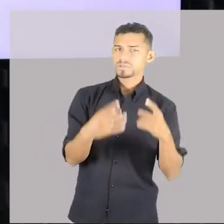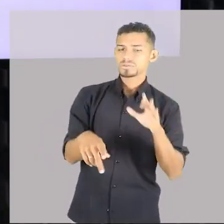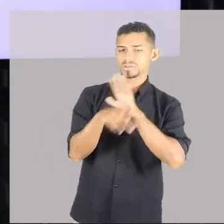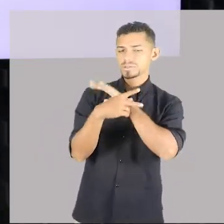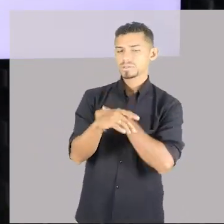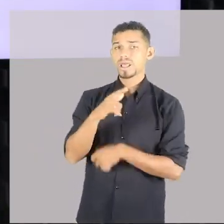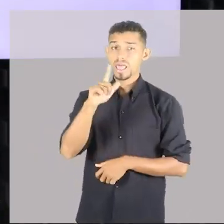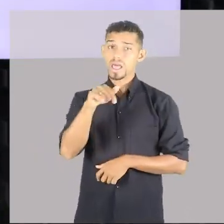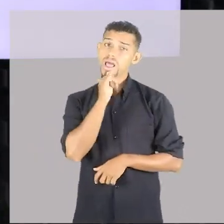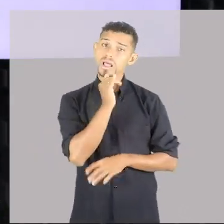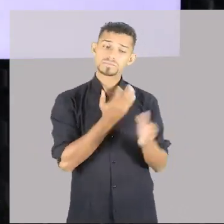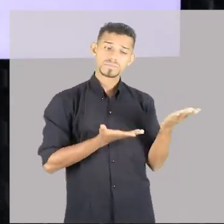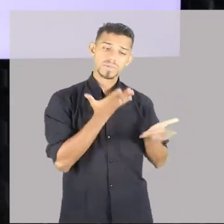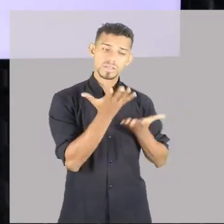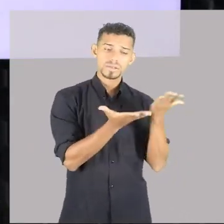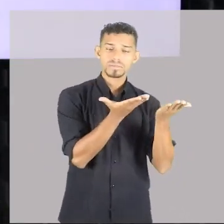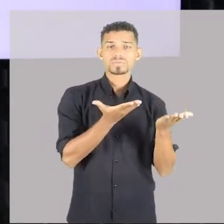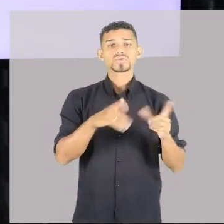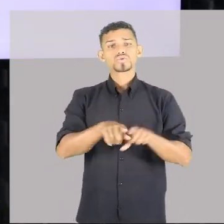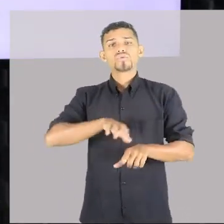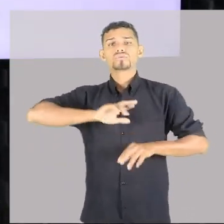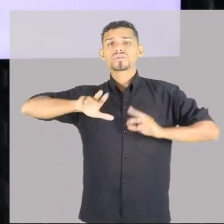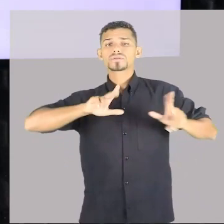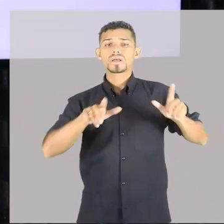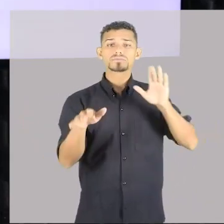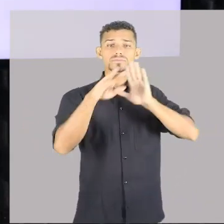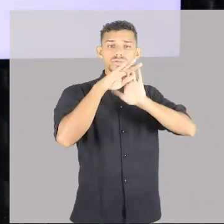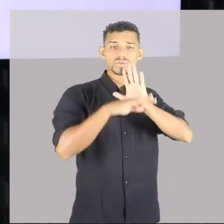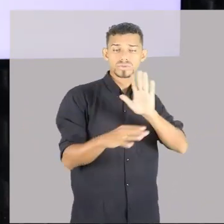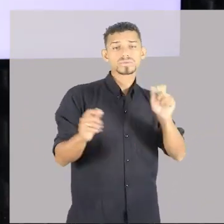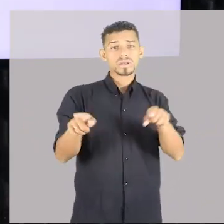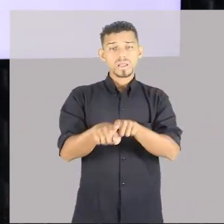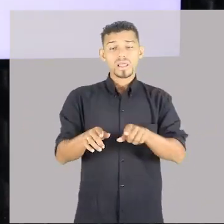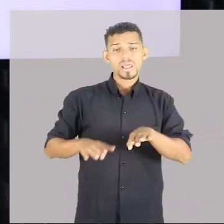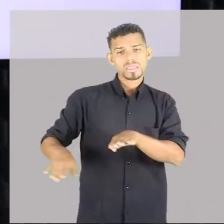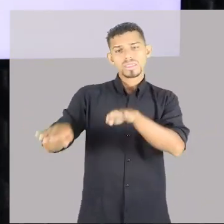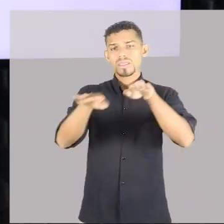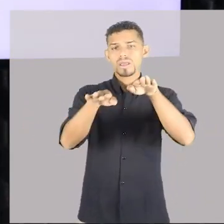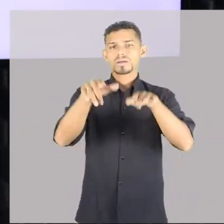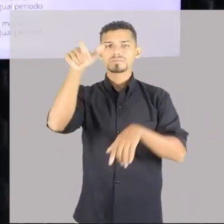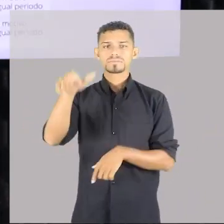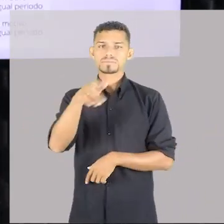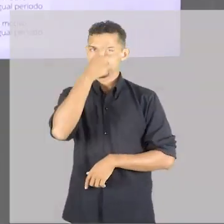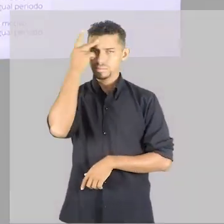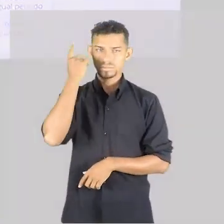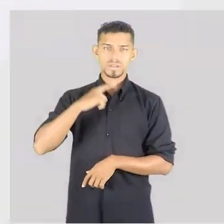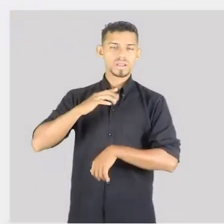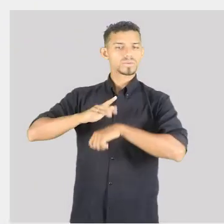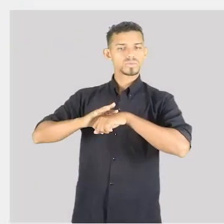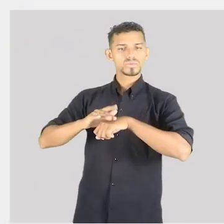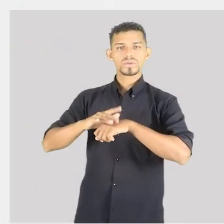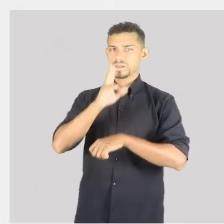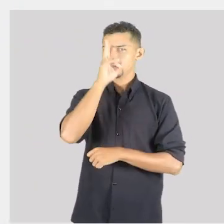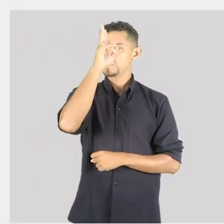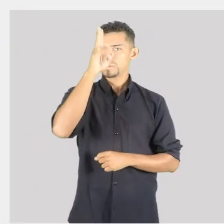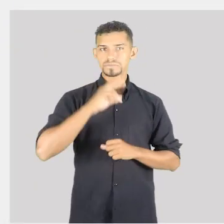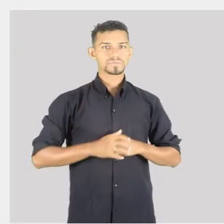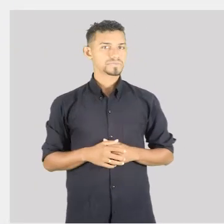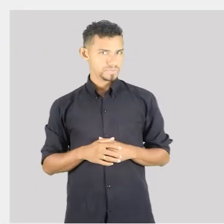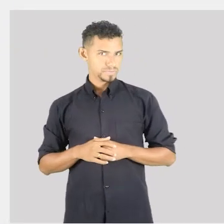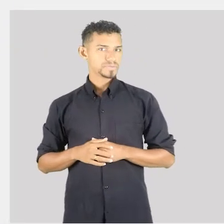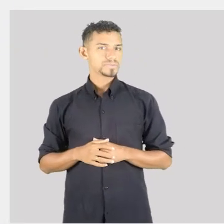portanto, serão tratadas de forma diferenciada nesses processos. E, igualmente, as pessoas que possuem doenças graves. Nós temos